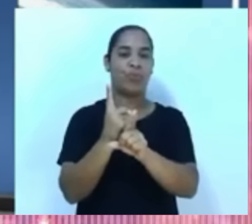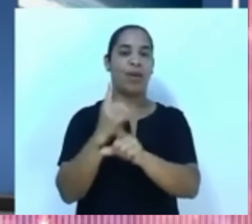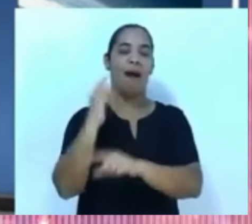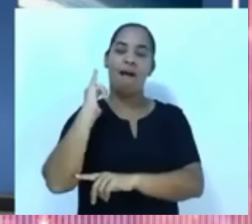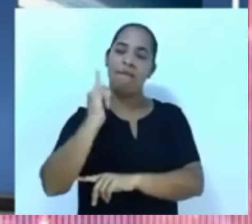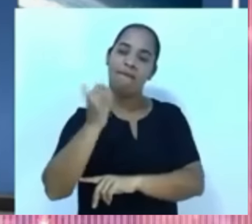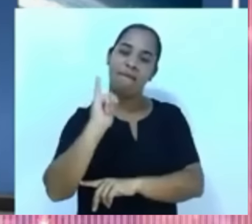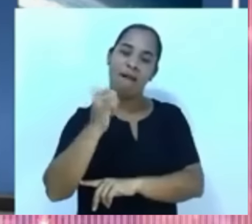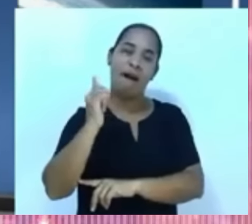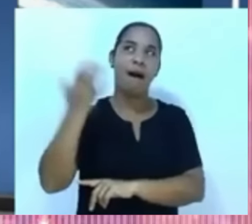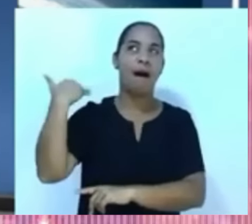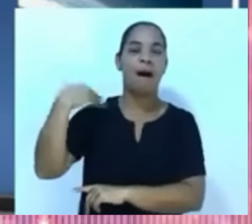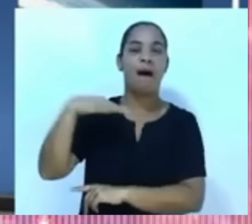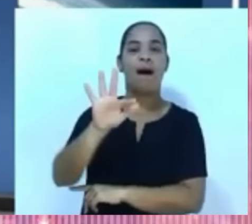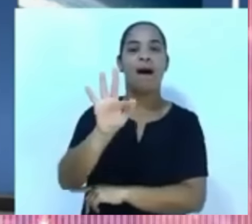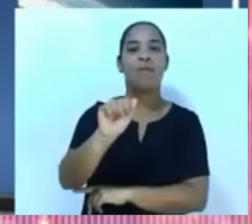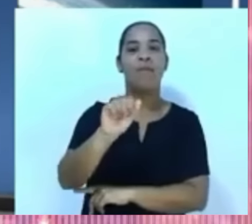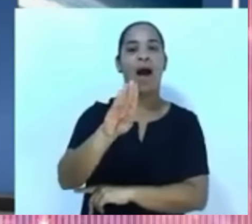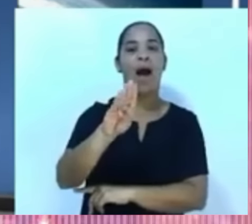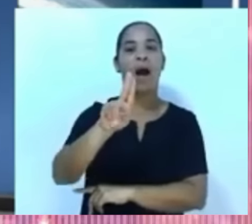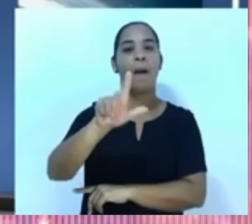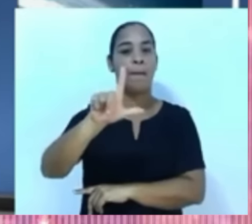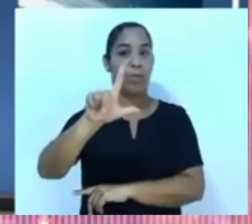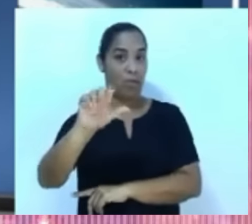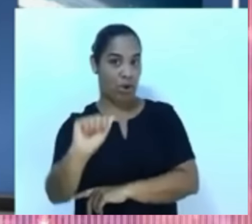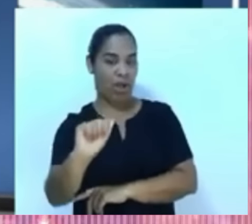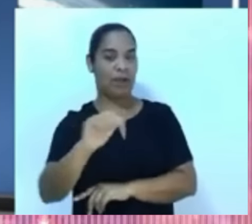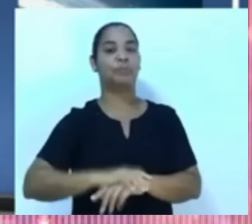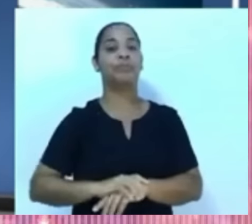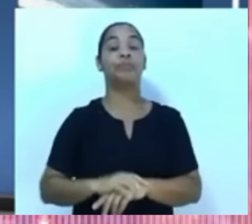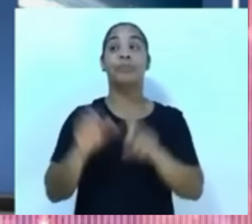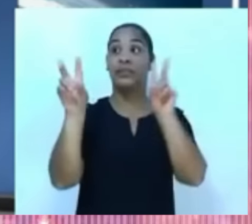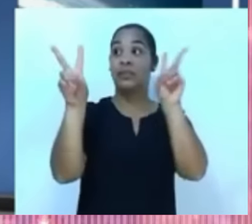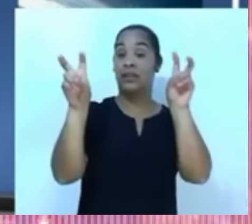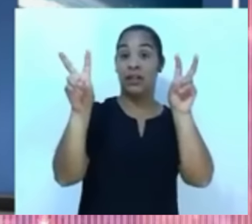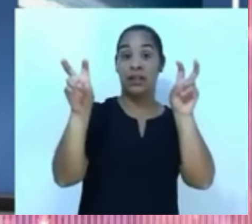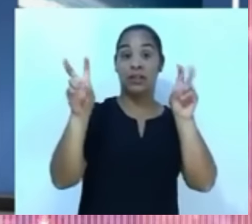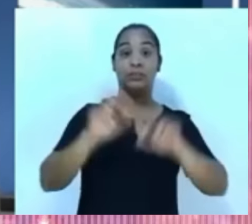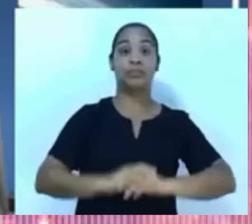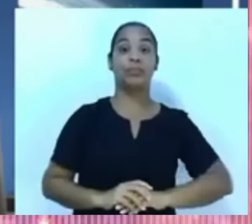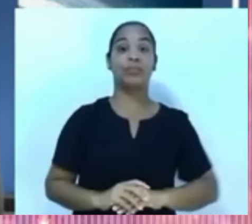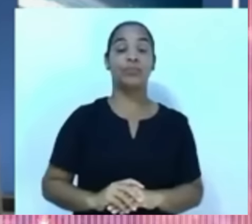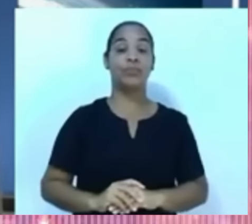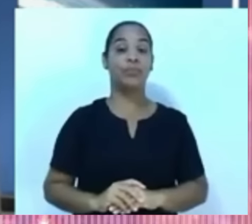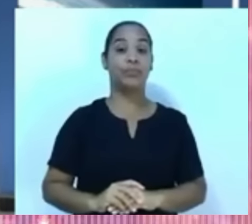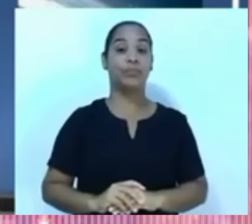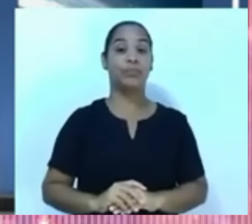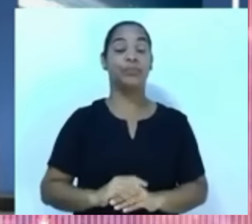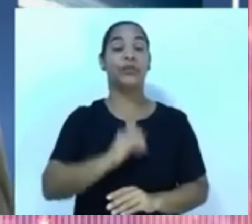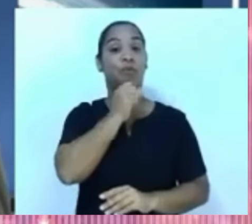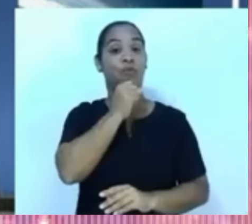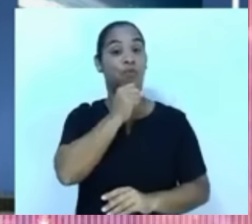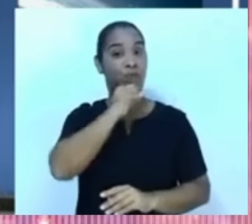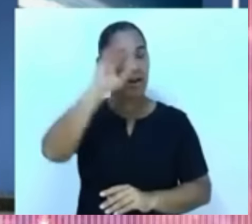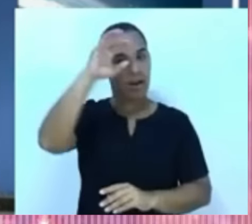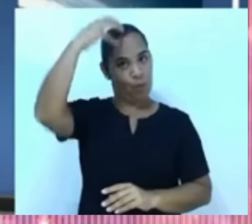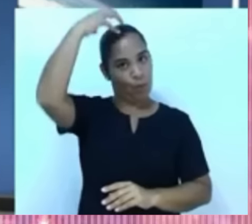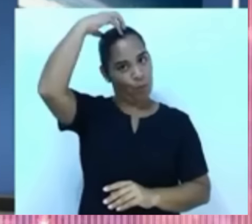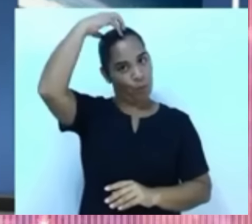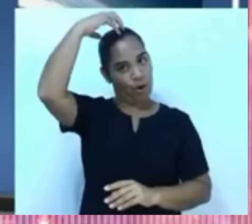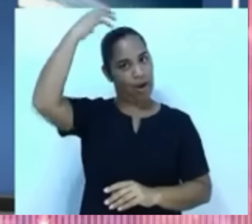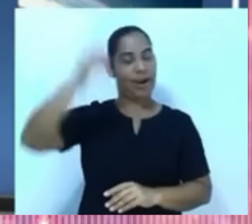infância no livro de leitura que se chamava nosso livro O velho Rei estava